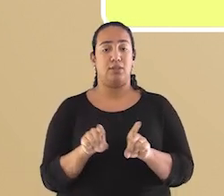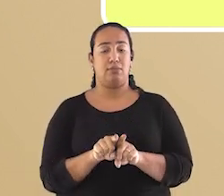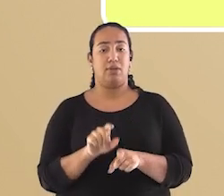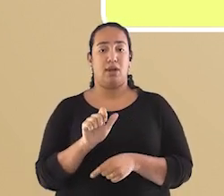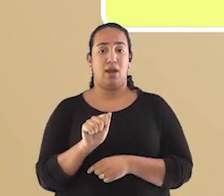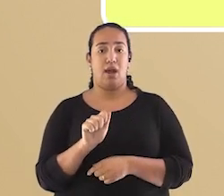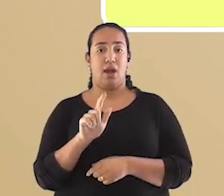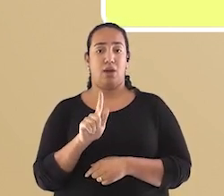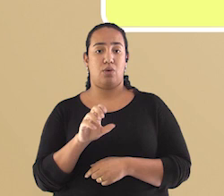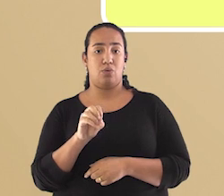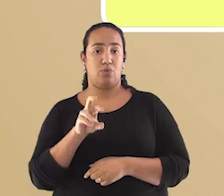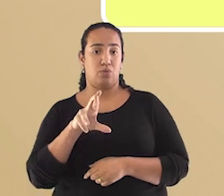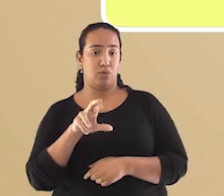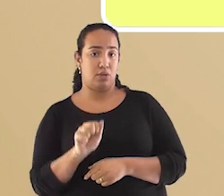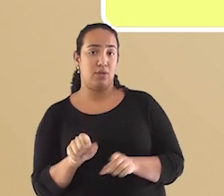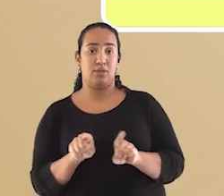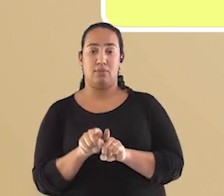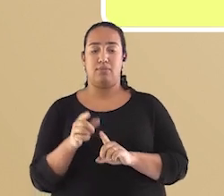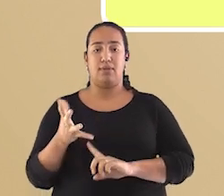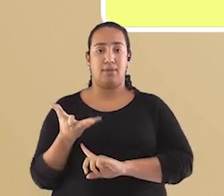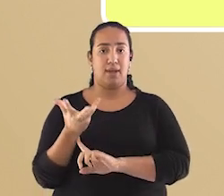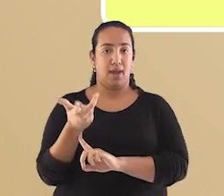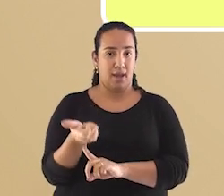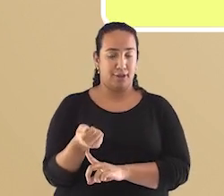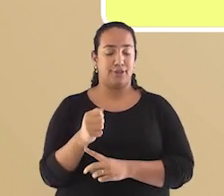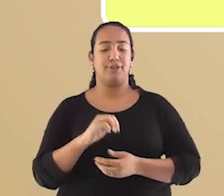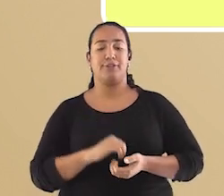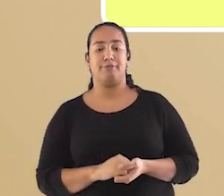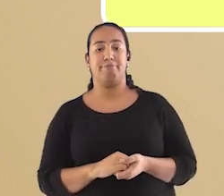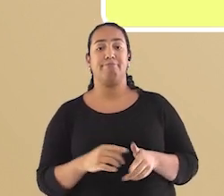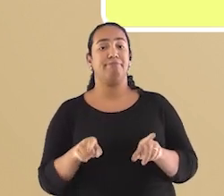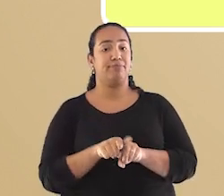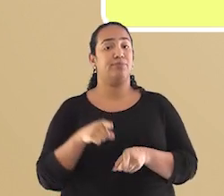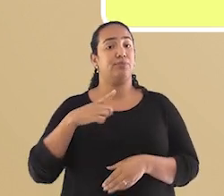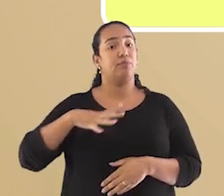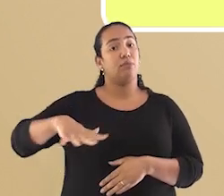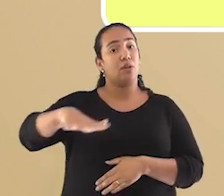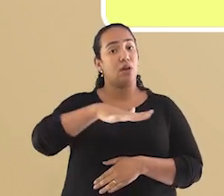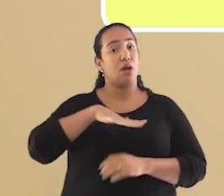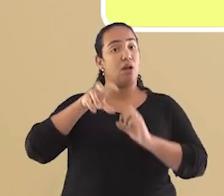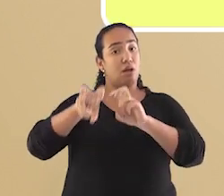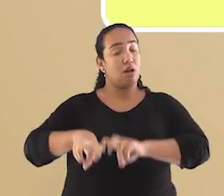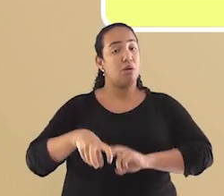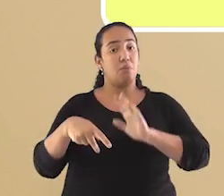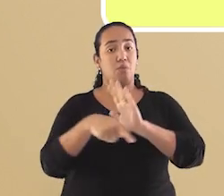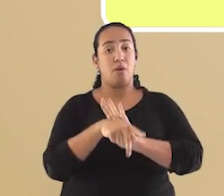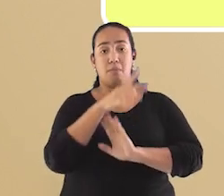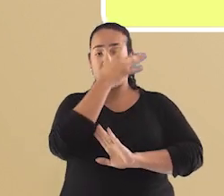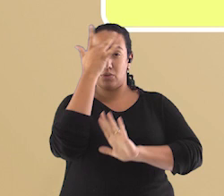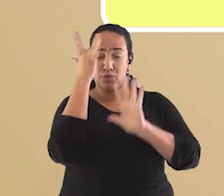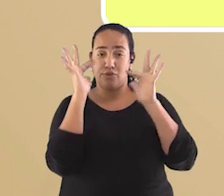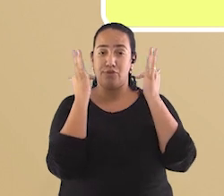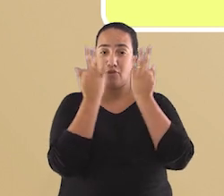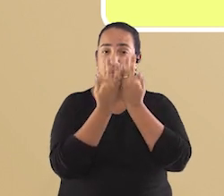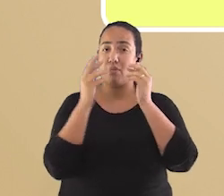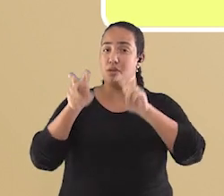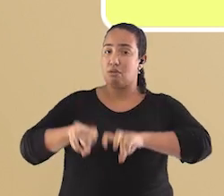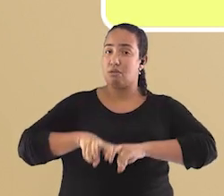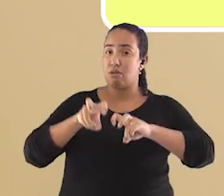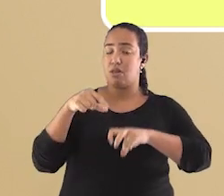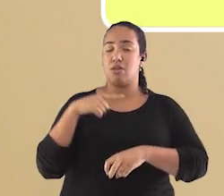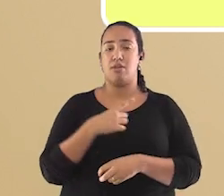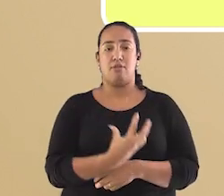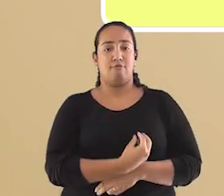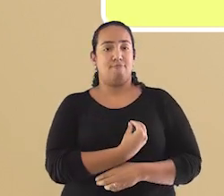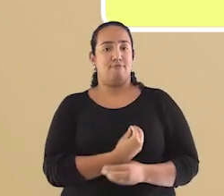praça central e a arte, que é o mercado. Também tinha um território agrícola, habitado por famílias camponesas que garantiam